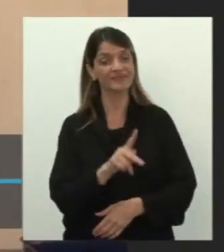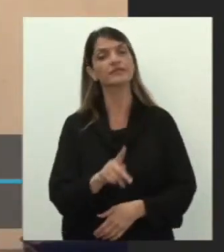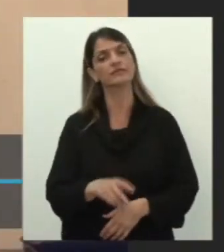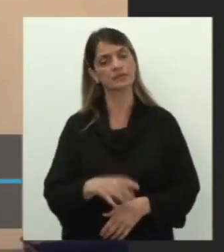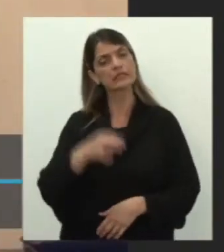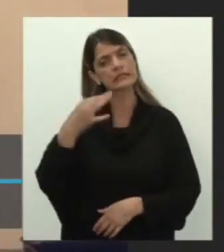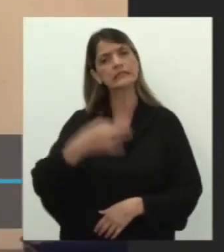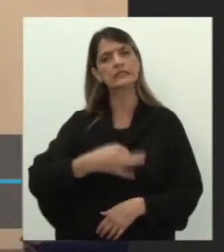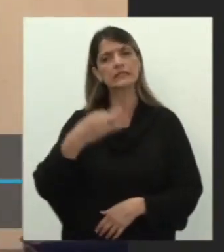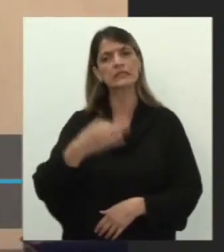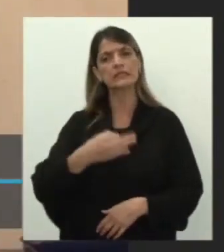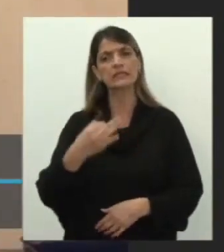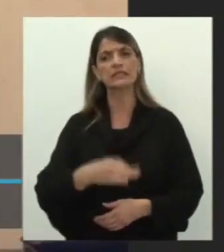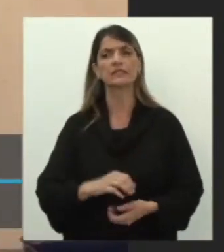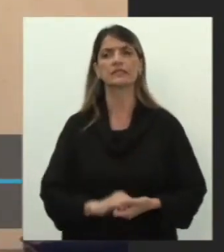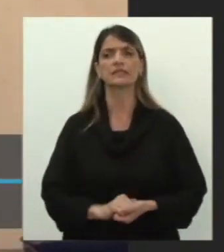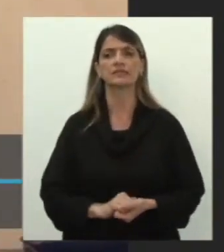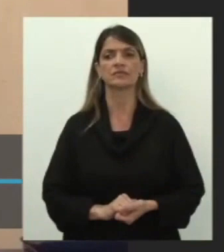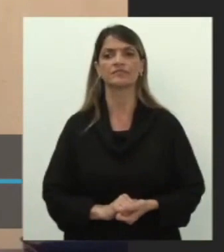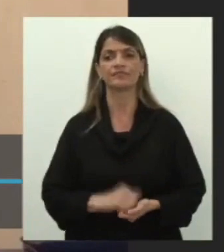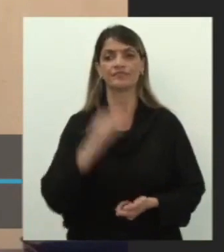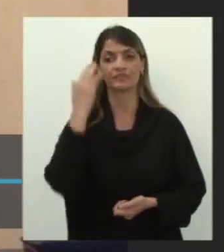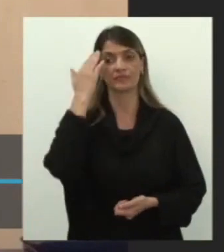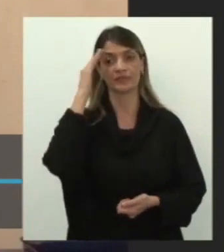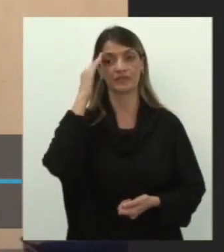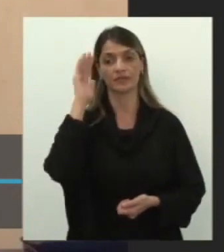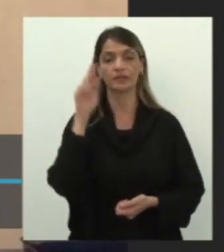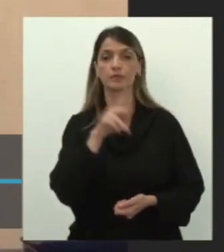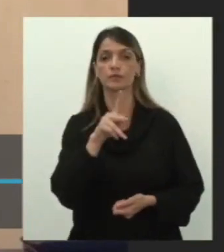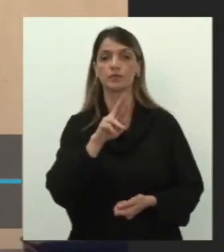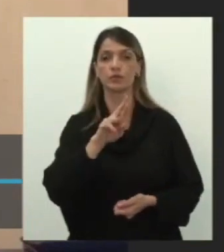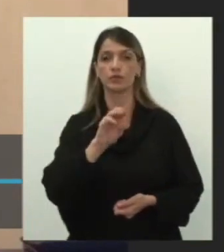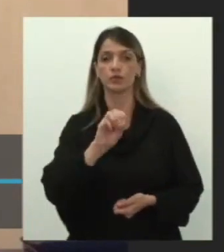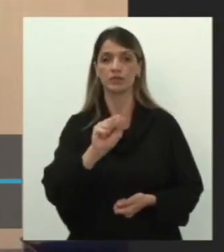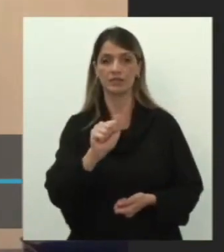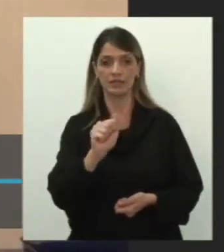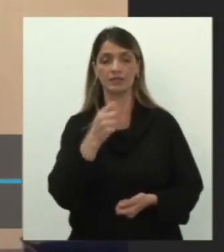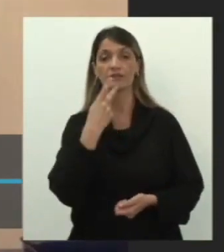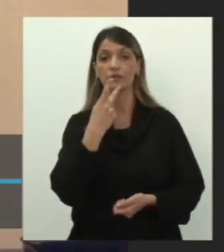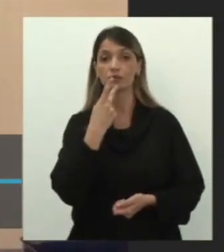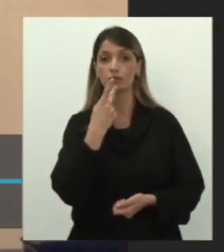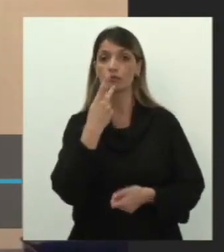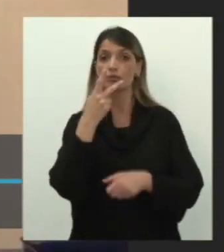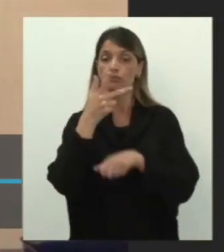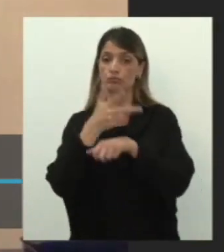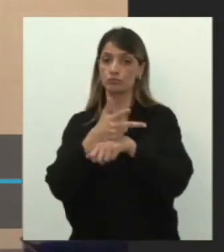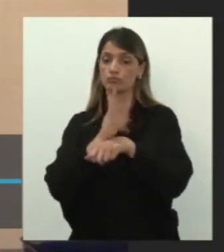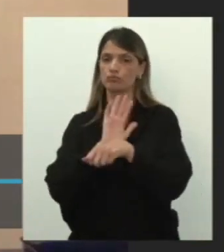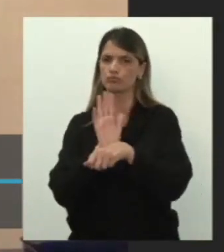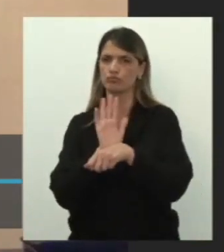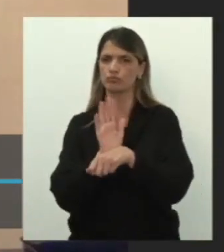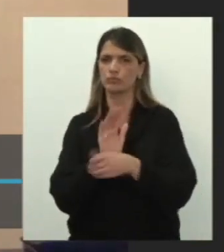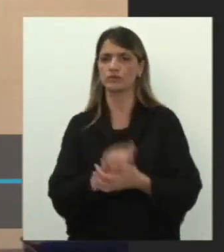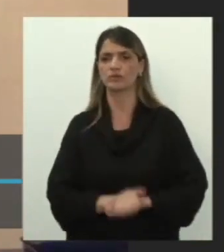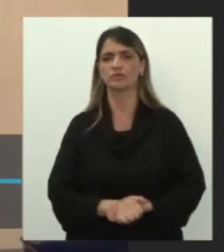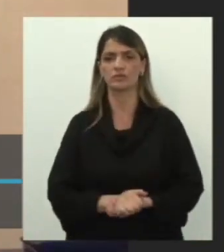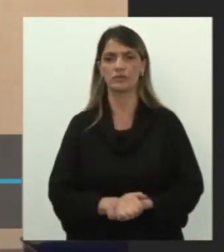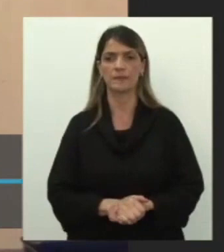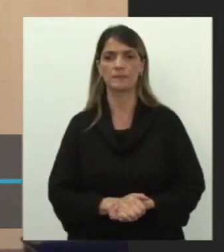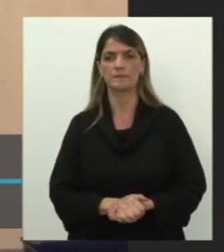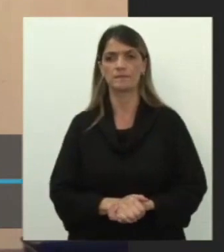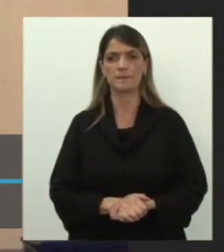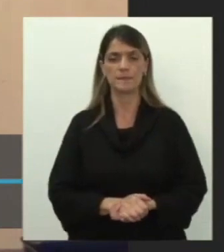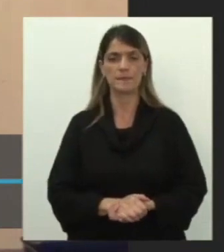mesmo. Vocês compreenderam o que a professora Rosa comentou, né, no vídeo, né? Então, só para a gente finalizar